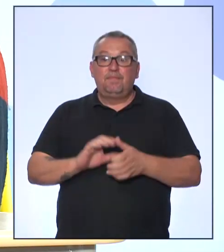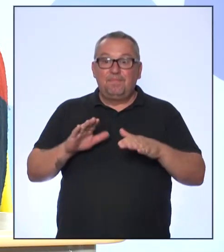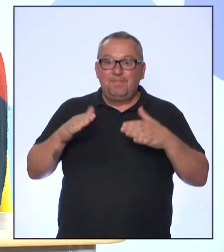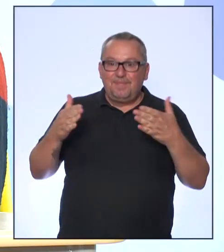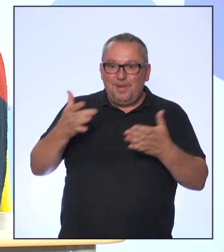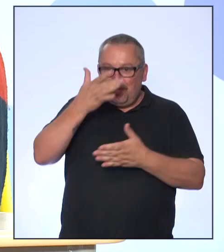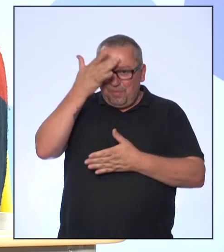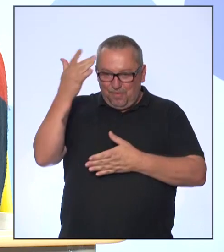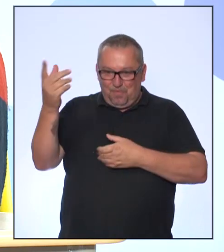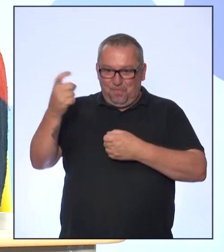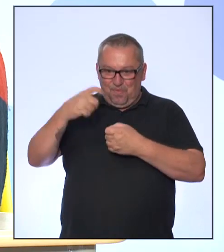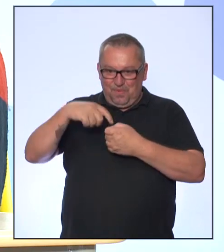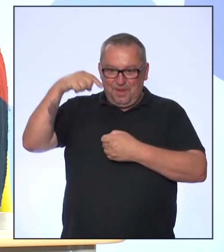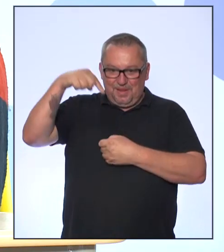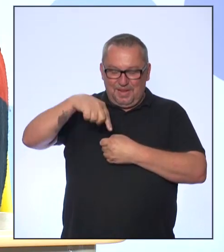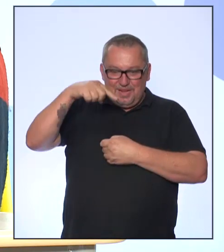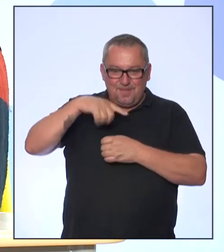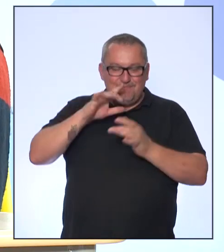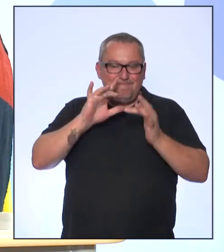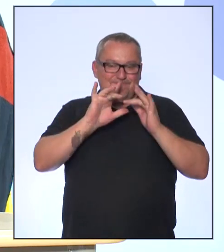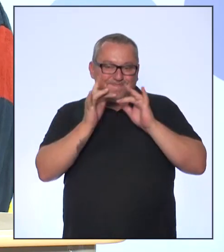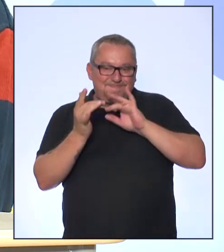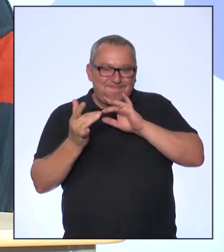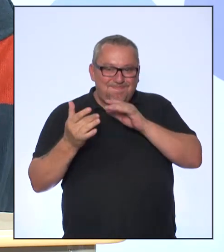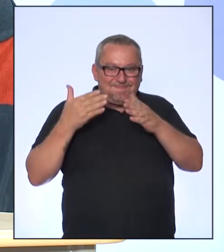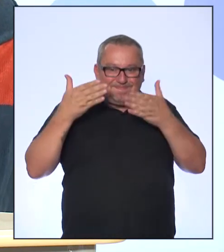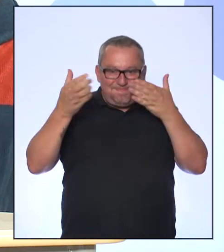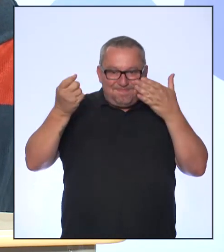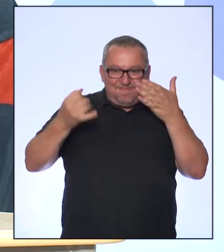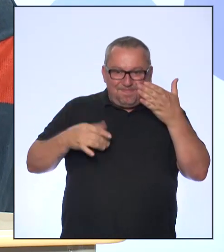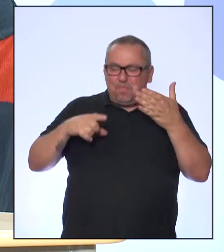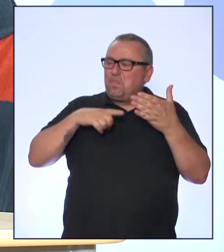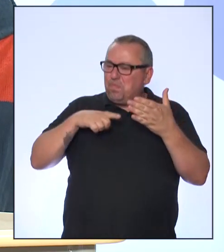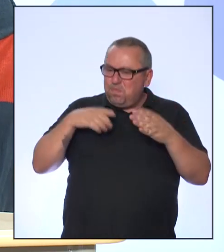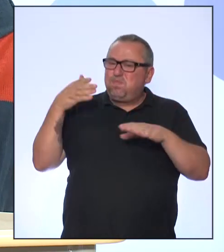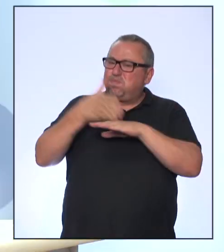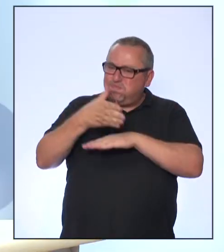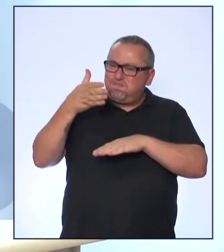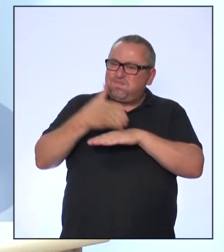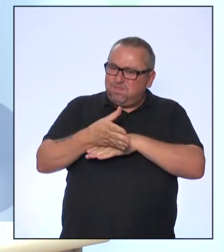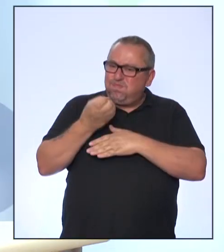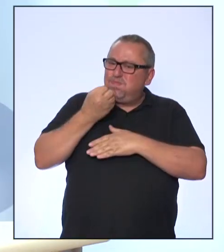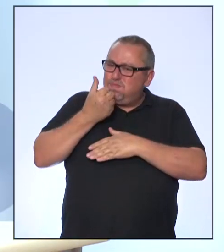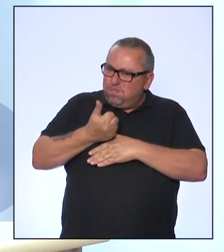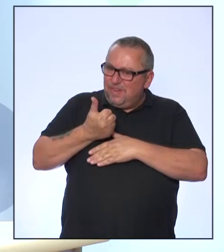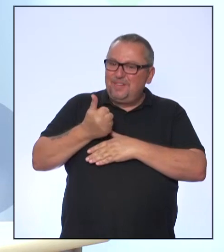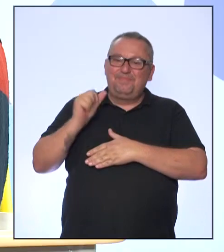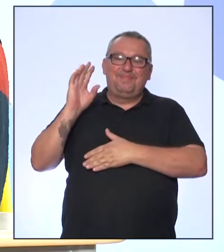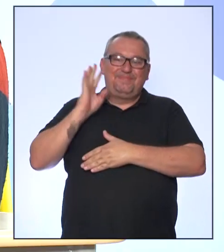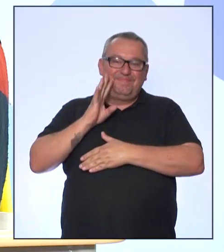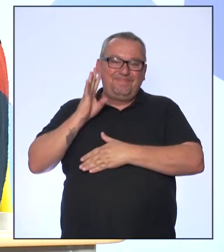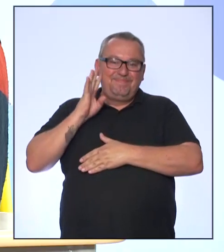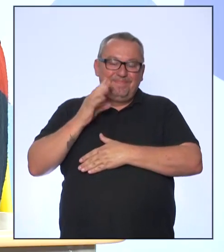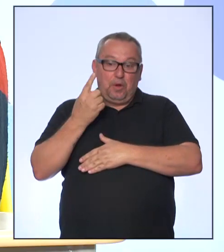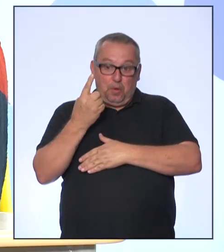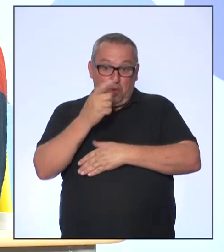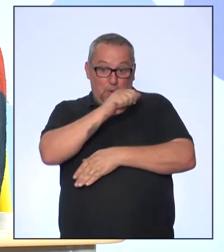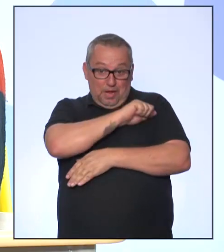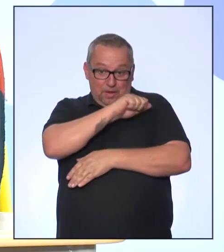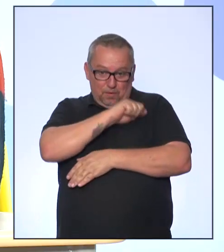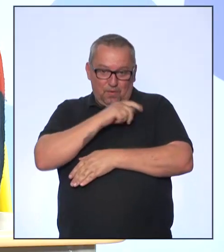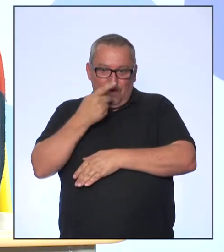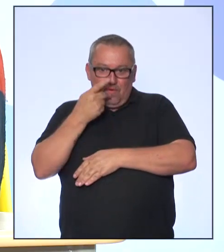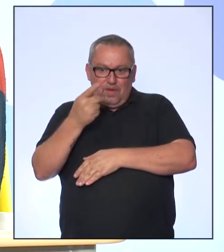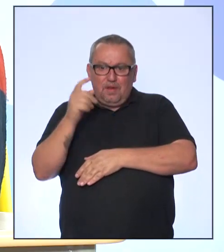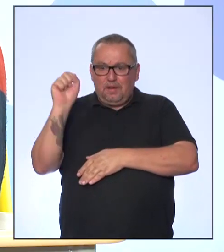Então, gente, voltando aqui, né, com a interação do chat. Olha, professor, eles estão interagindo bem aqui, né? E Legal. um dos alunos cita, né,